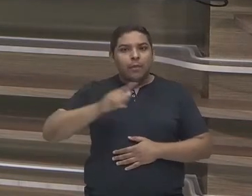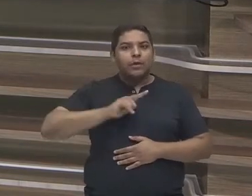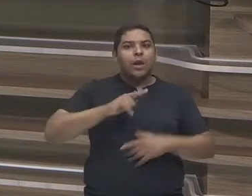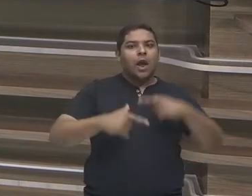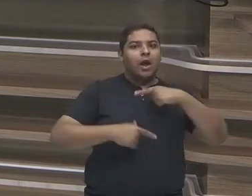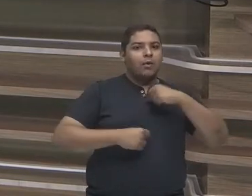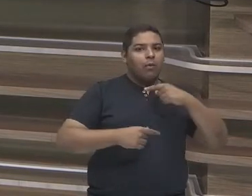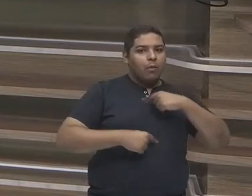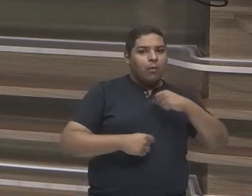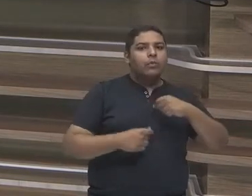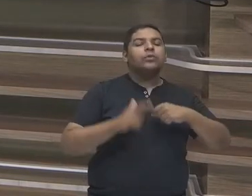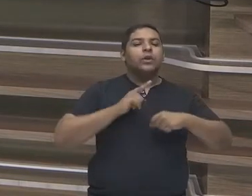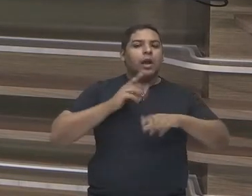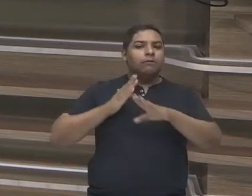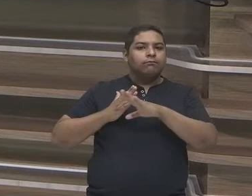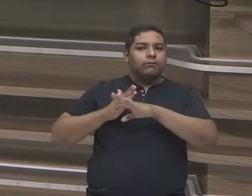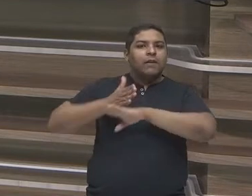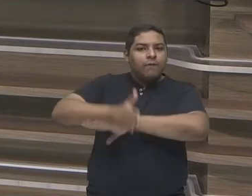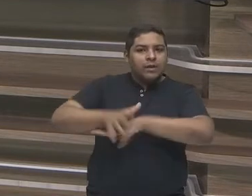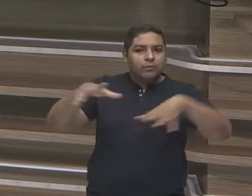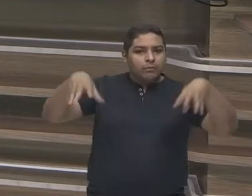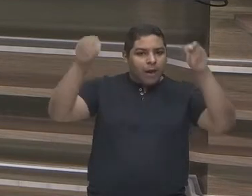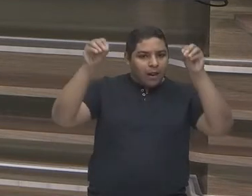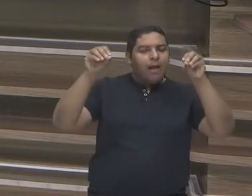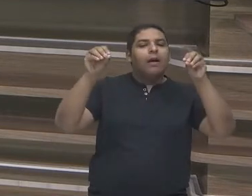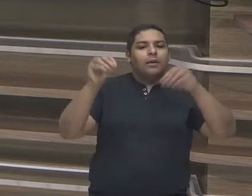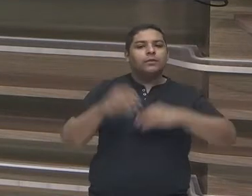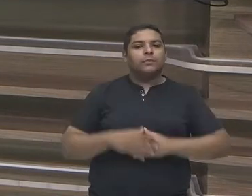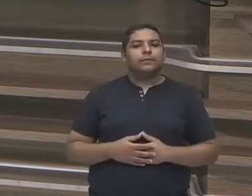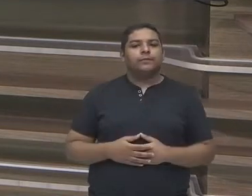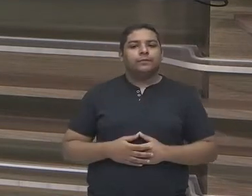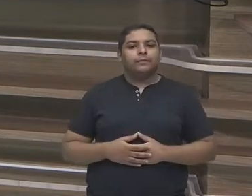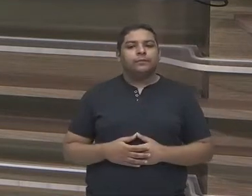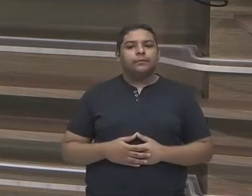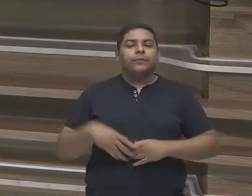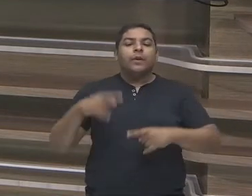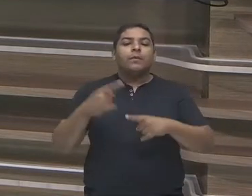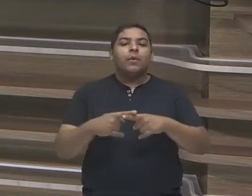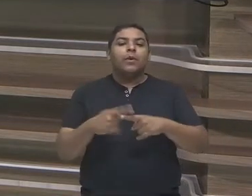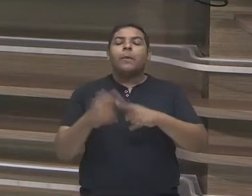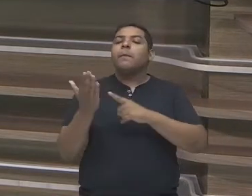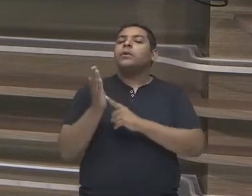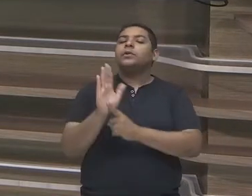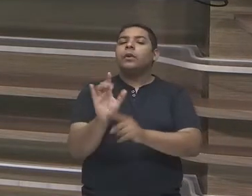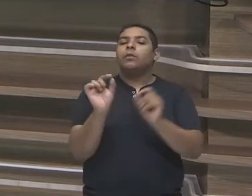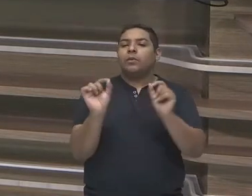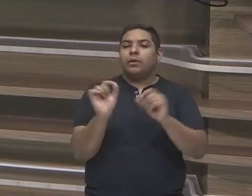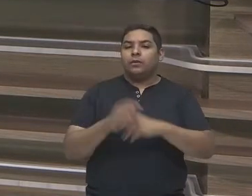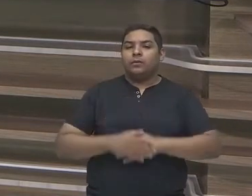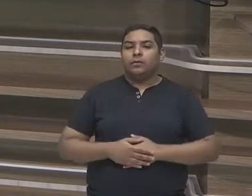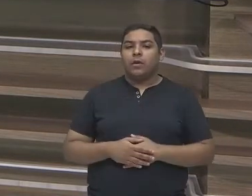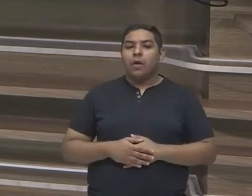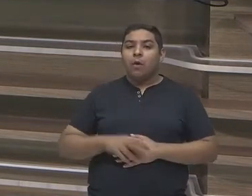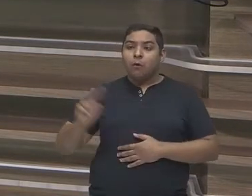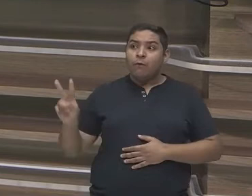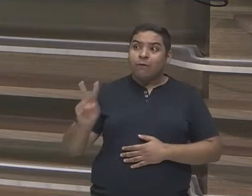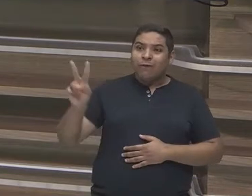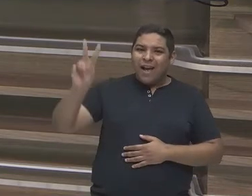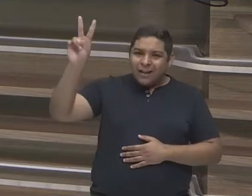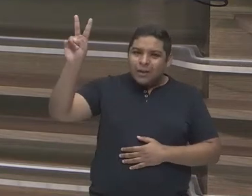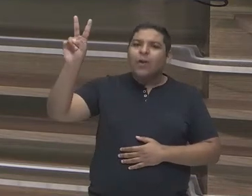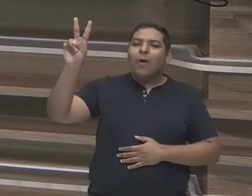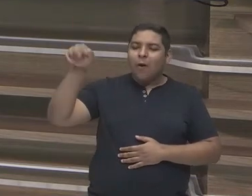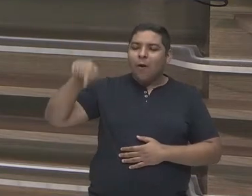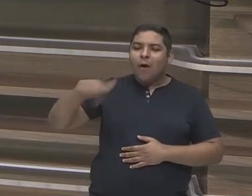agosto, e essa invasão, gente, ela vai ficar muito conhecida, porque vai se mostrar aí o valor das mulheres nesse